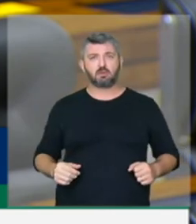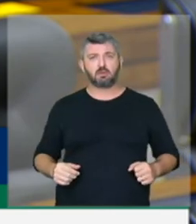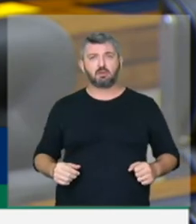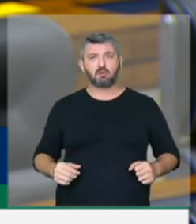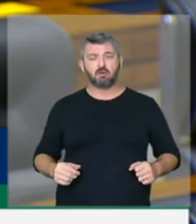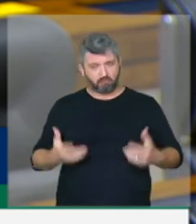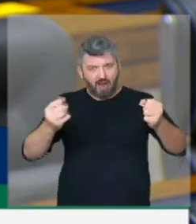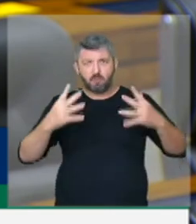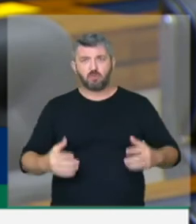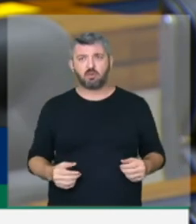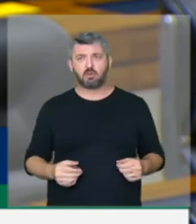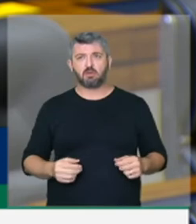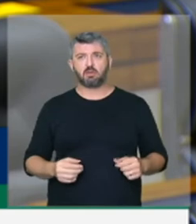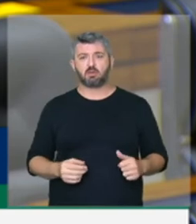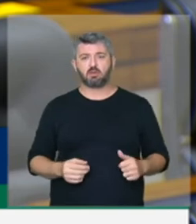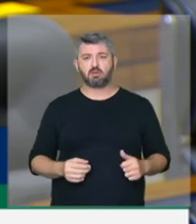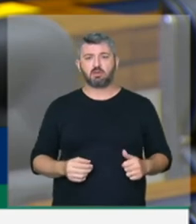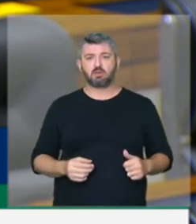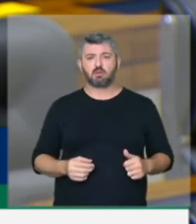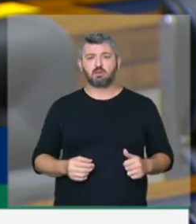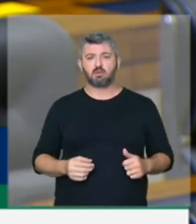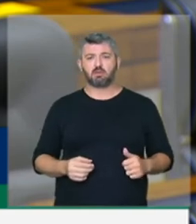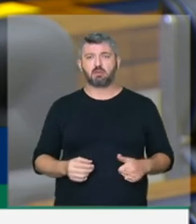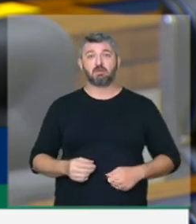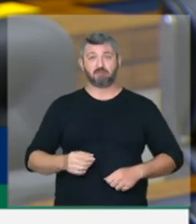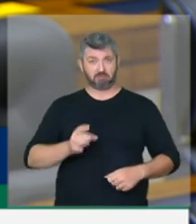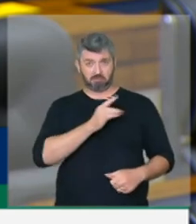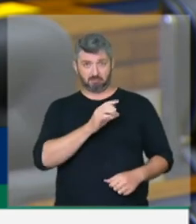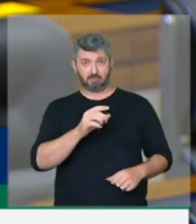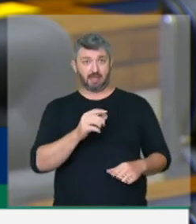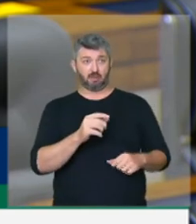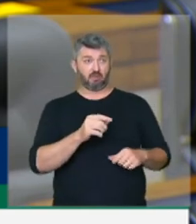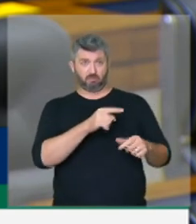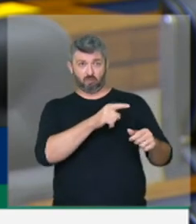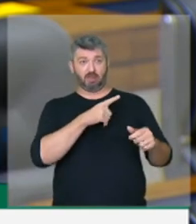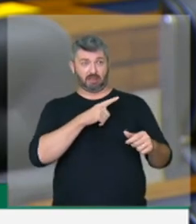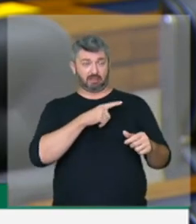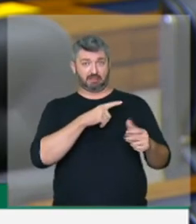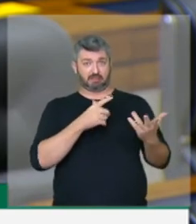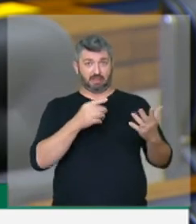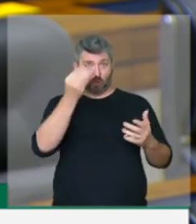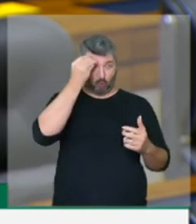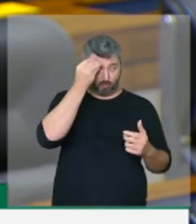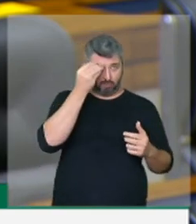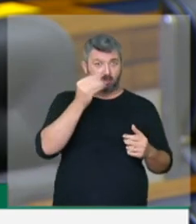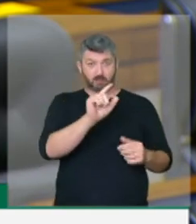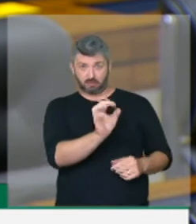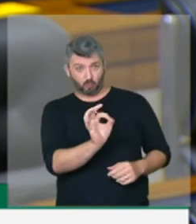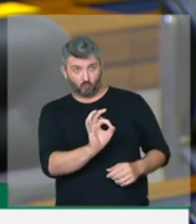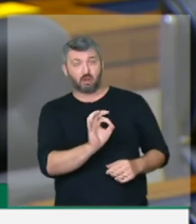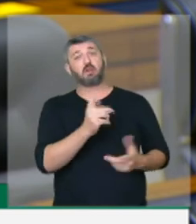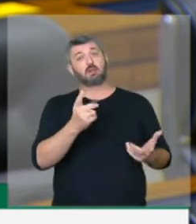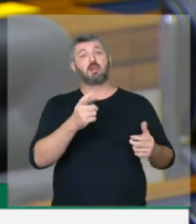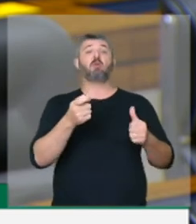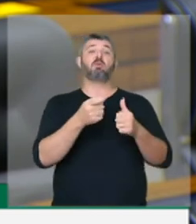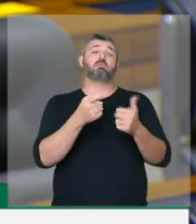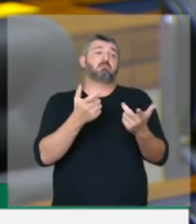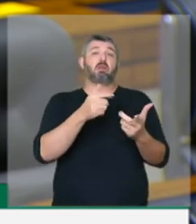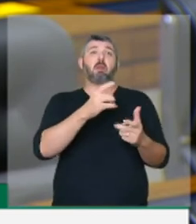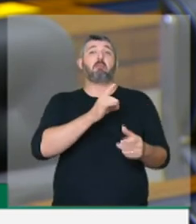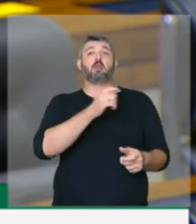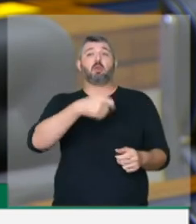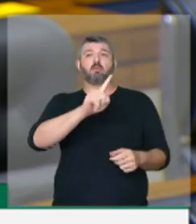estão, deputado, acovardados? Quem não deve não teme! Deputado Paulo Pimenta. Vamos ver ele repetir mais uma vez os crimes que cometeu